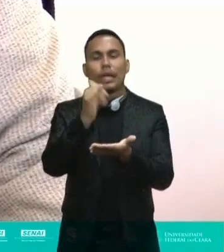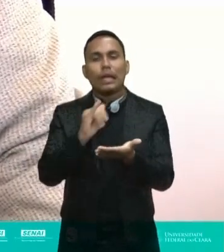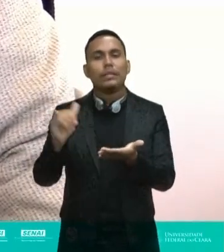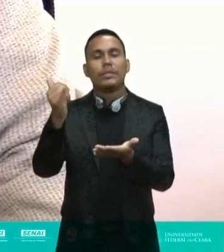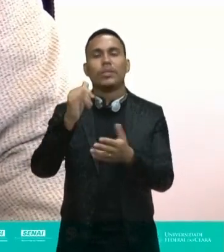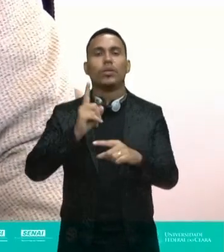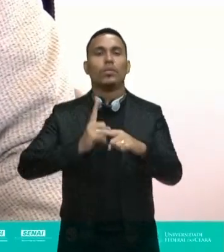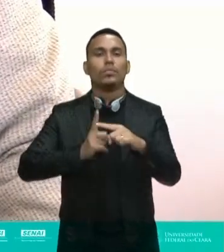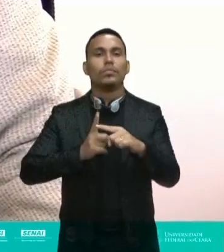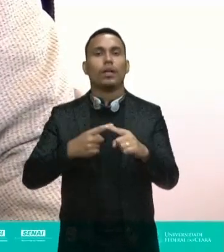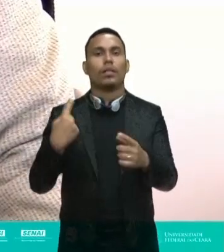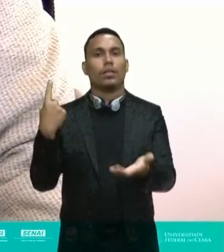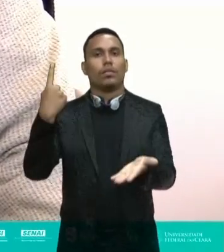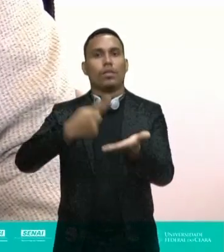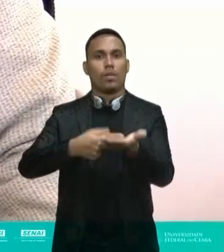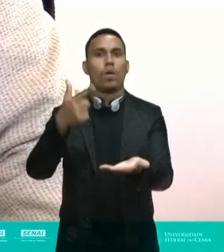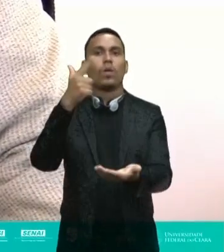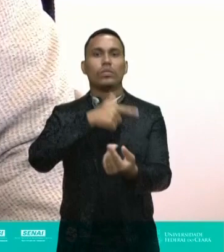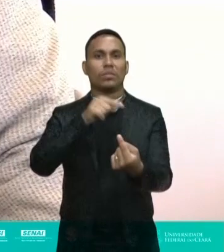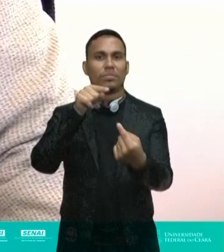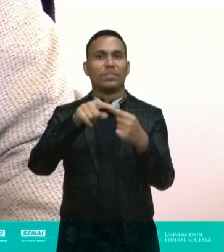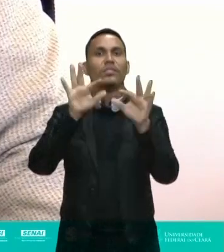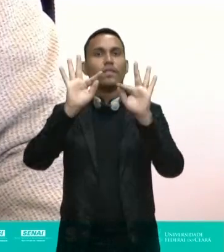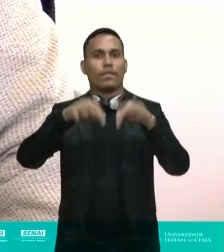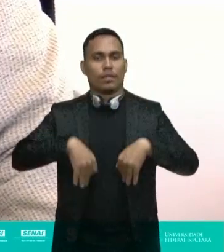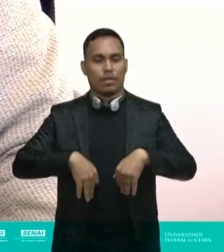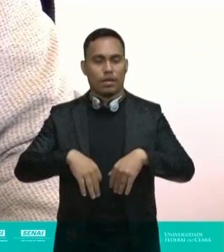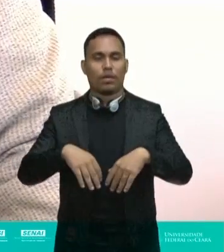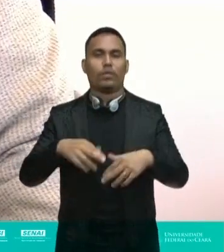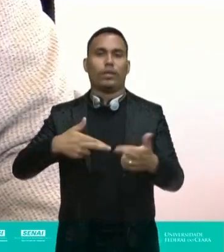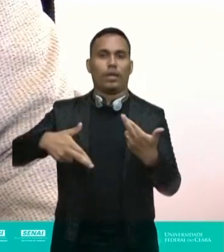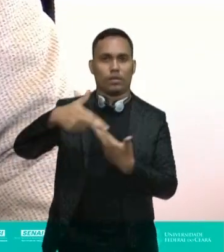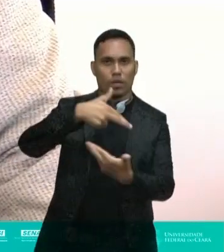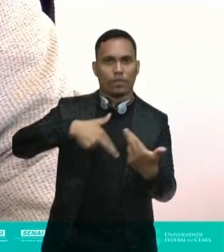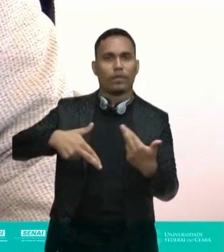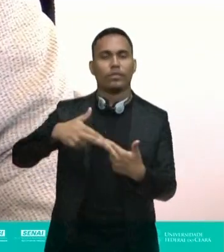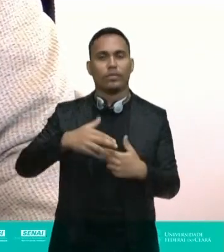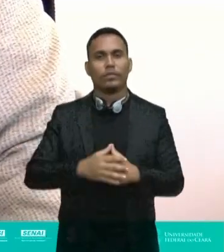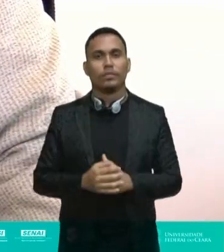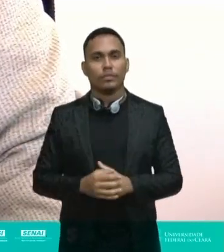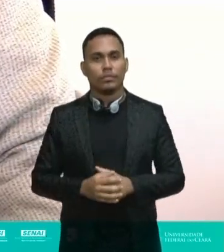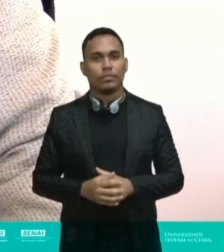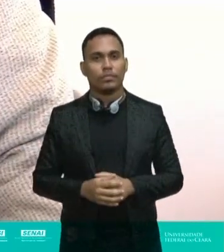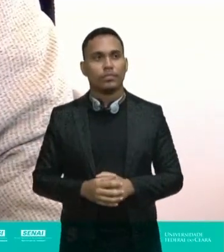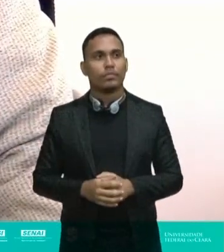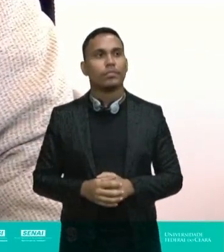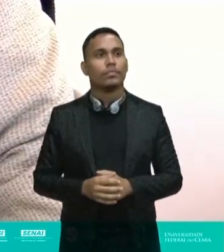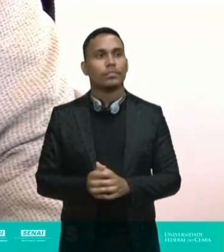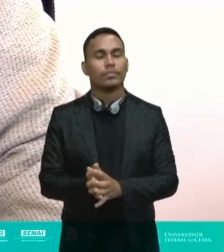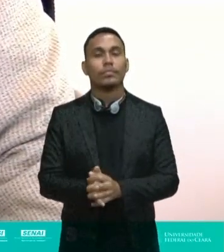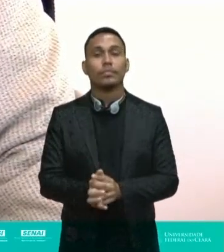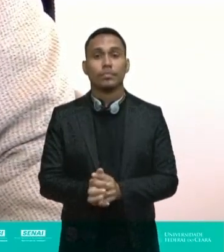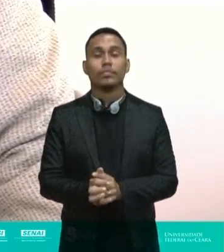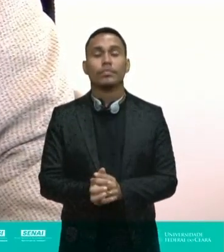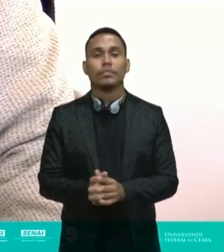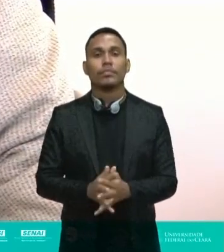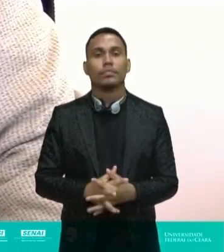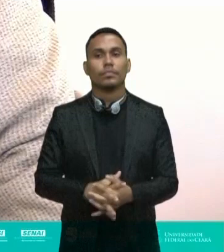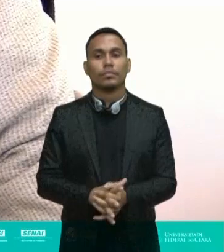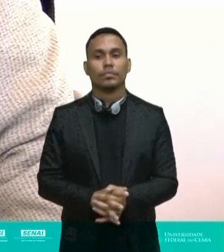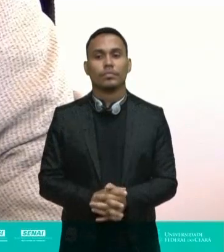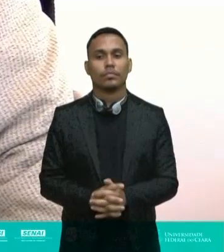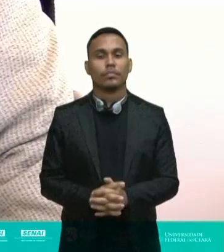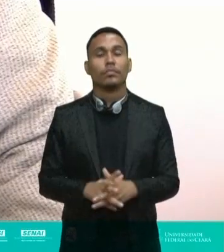o cumprimento dos objetivos nacionais de incorporação de fontes renováveis no consumo final de energia, nomeadamente na descarbonização